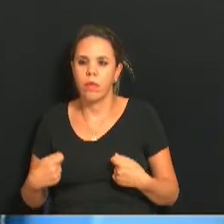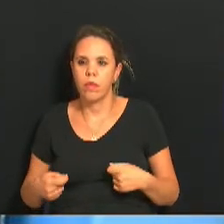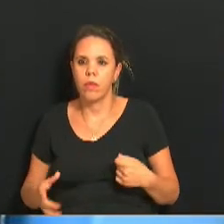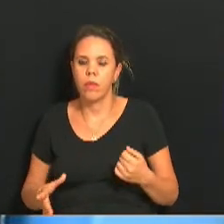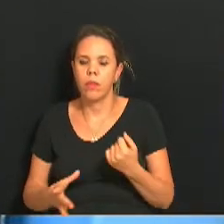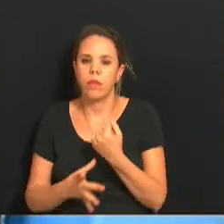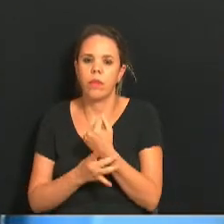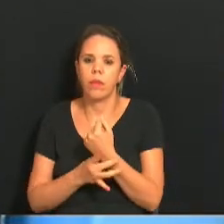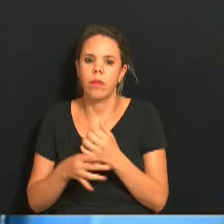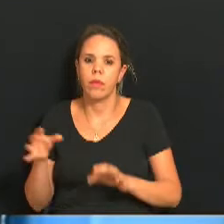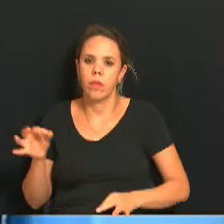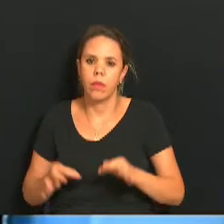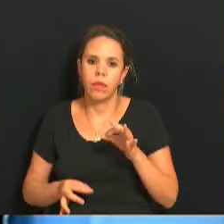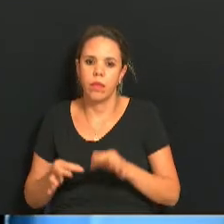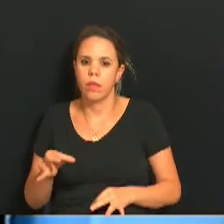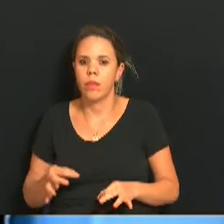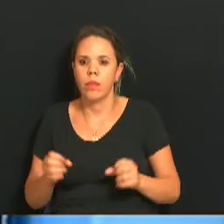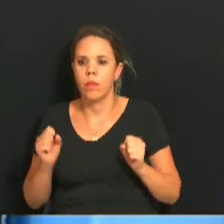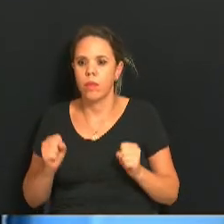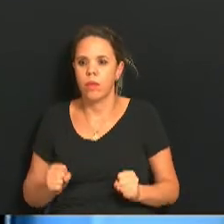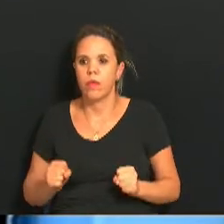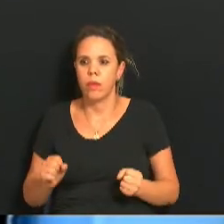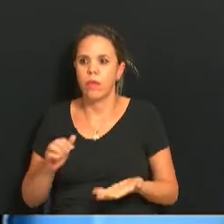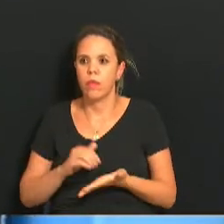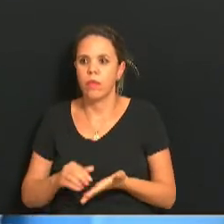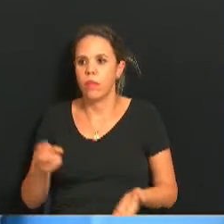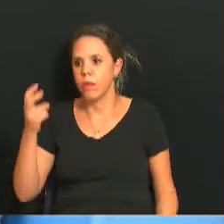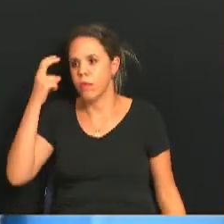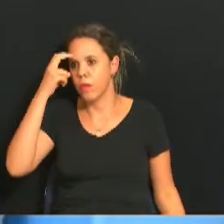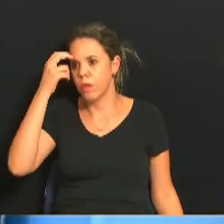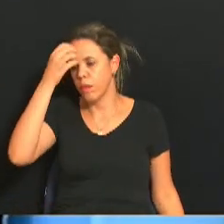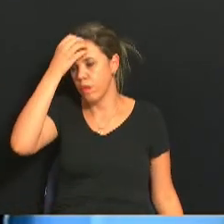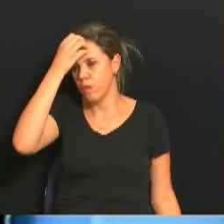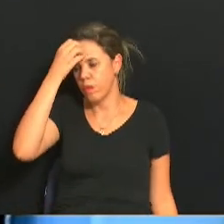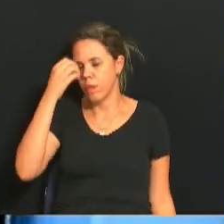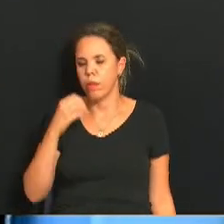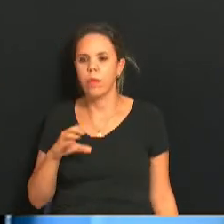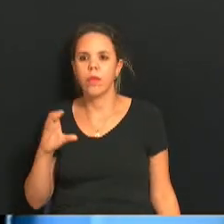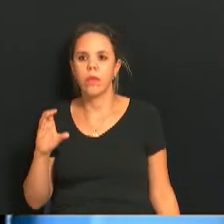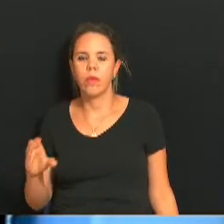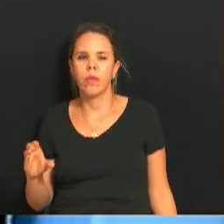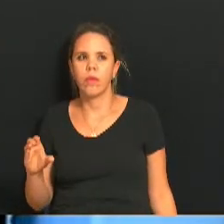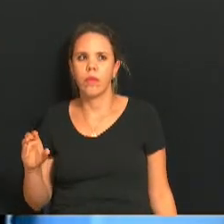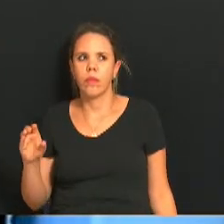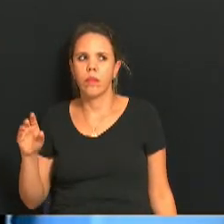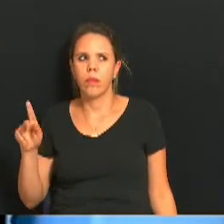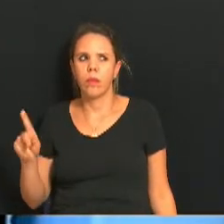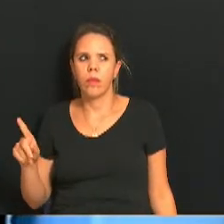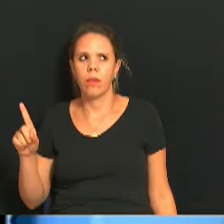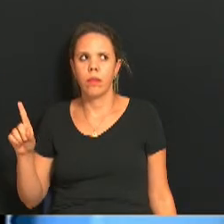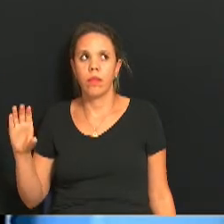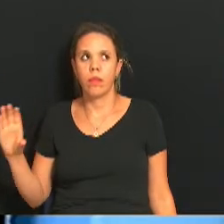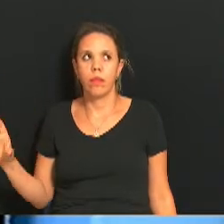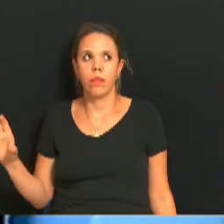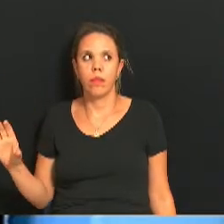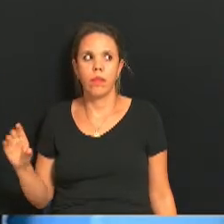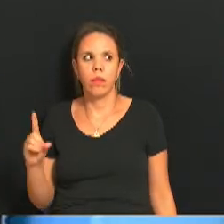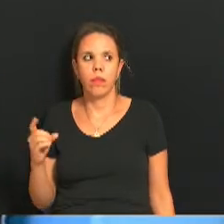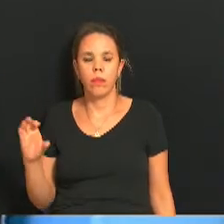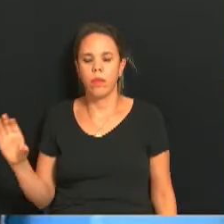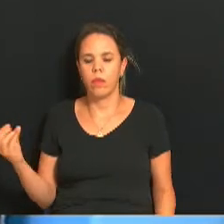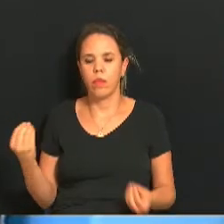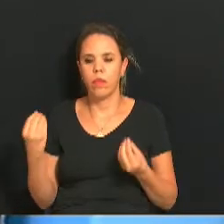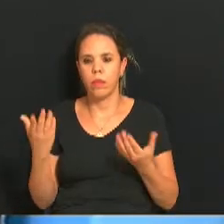jurídica Então se pudesse a secretaria de cultura por meio da cdtc pudesse encaminhar ainda F